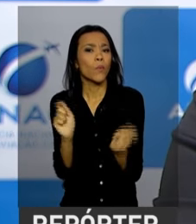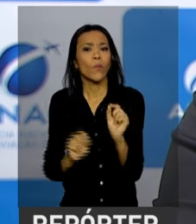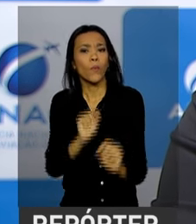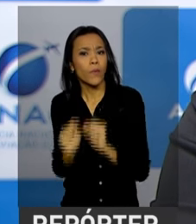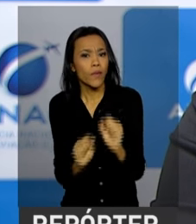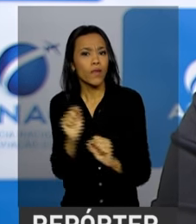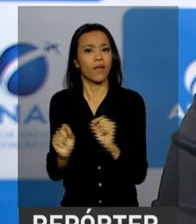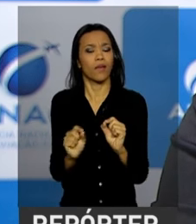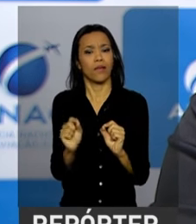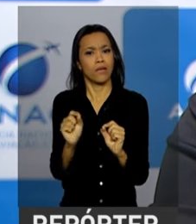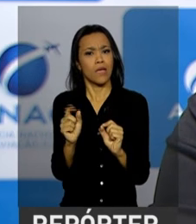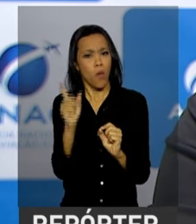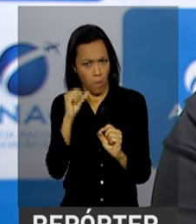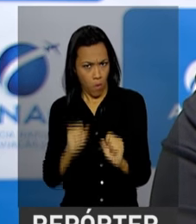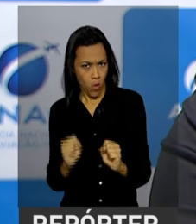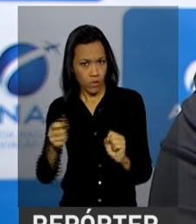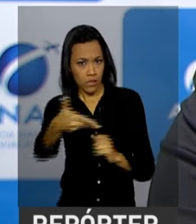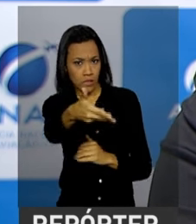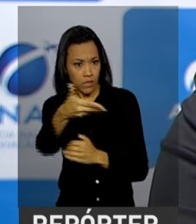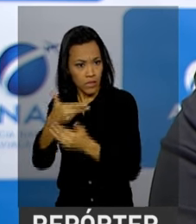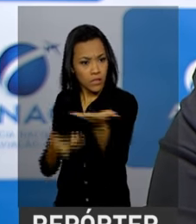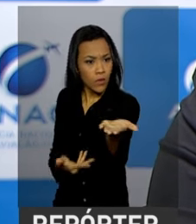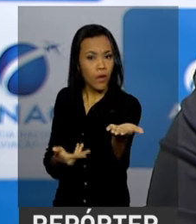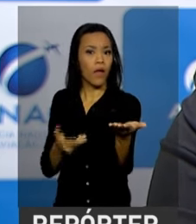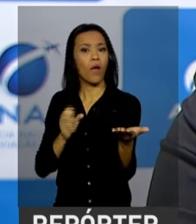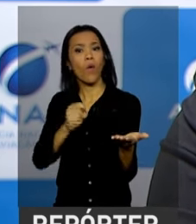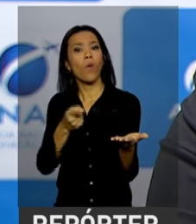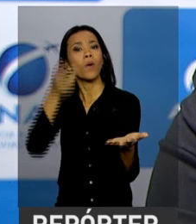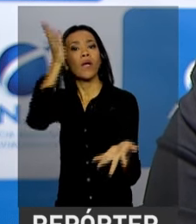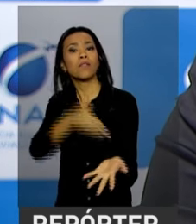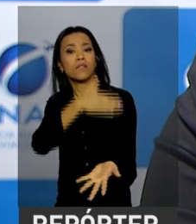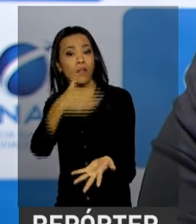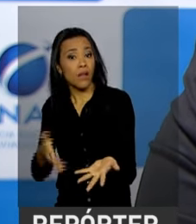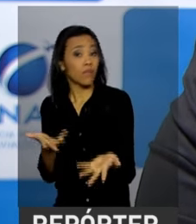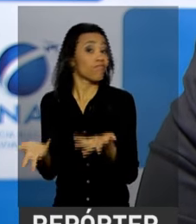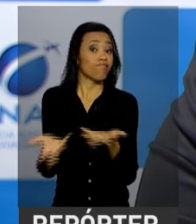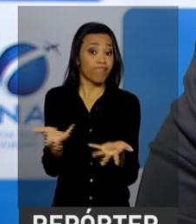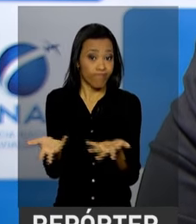de transferência do bilhete ou de cancelamento do mesmo.